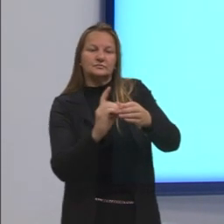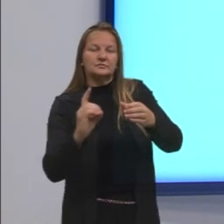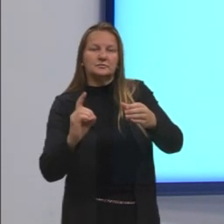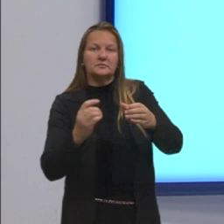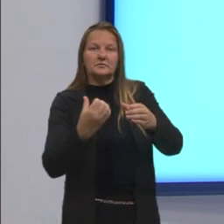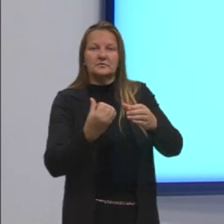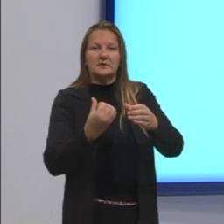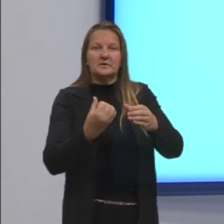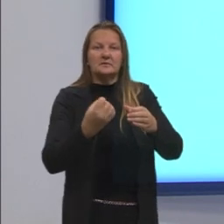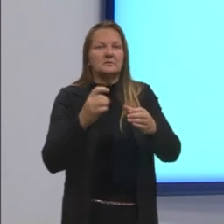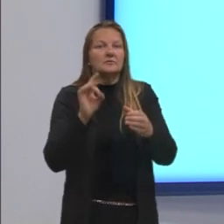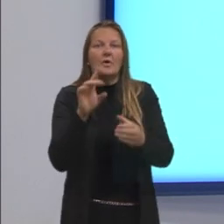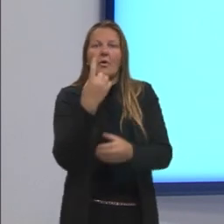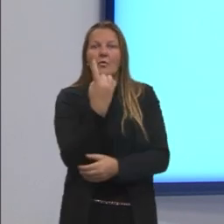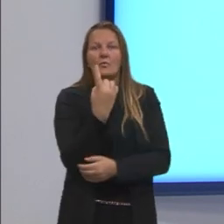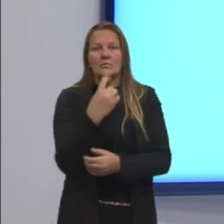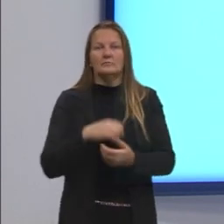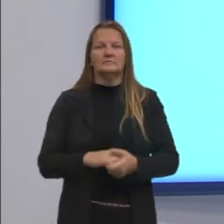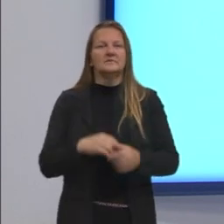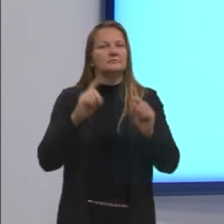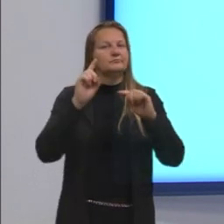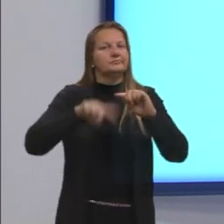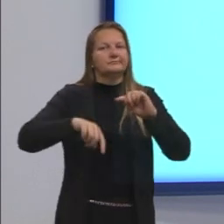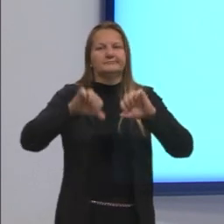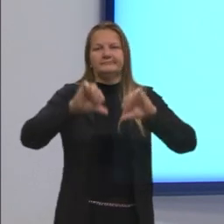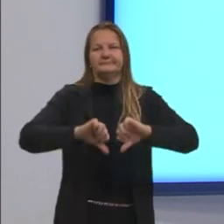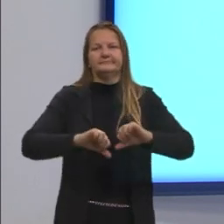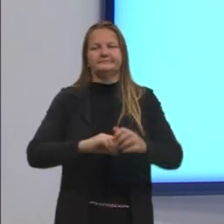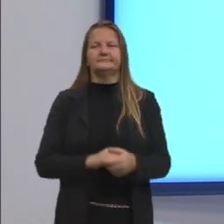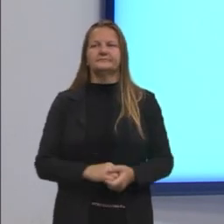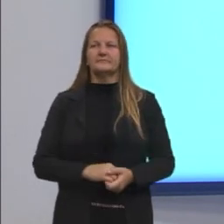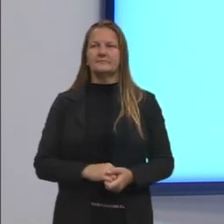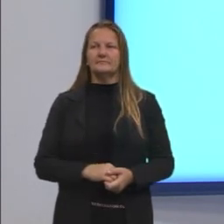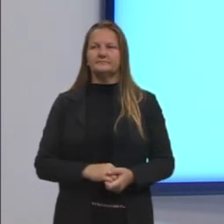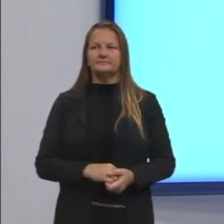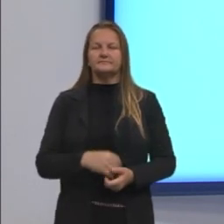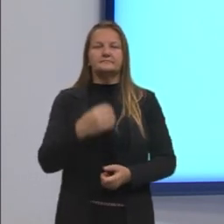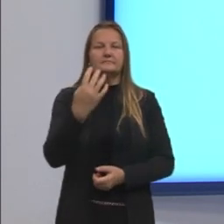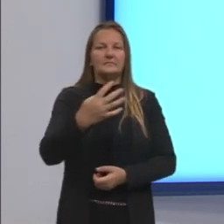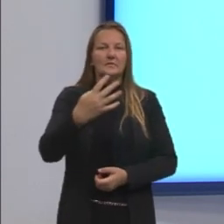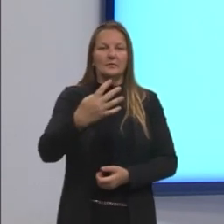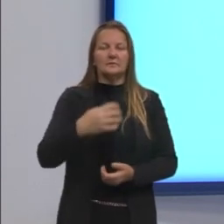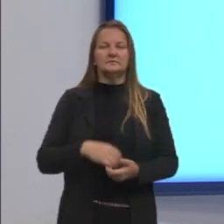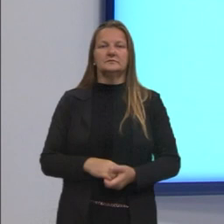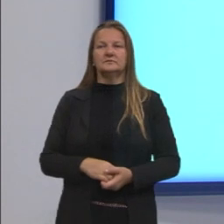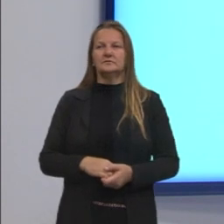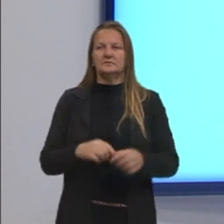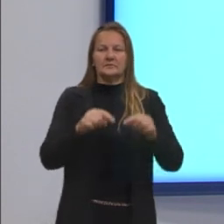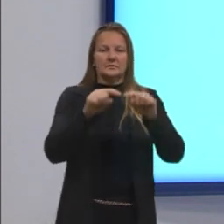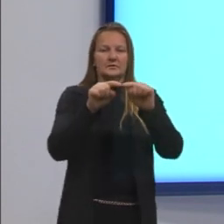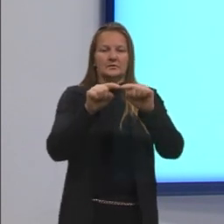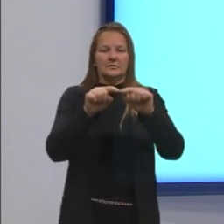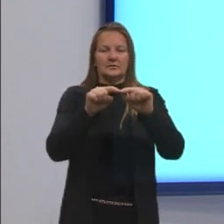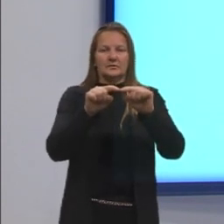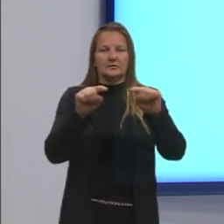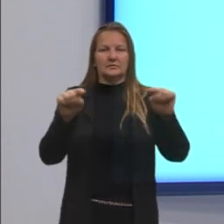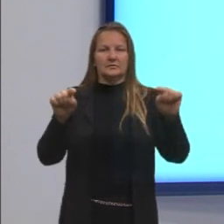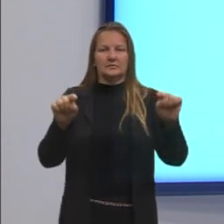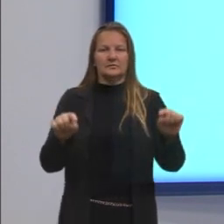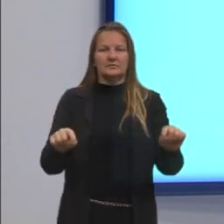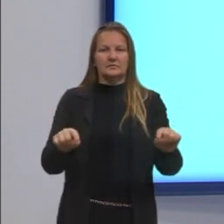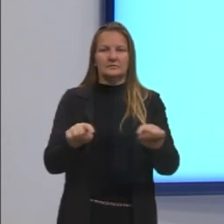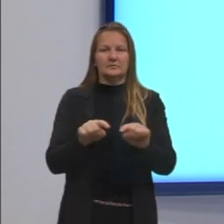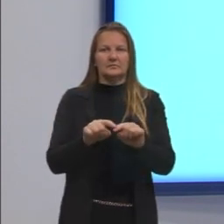mais do que um esse também tá descartado a quarta figura era um retângulo e o que que eu